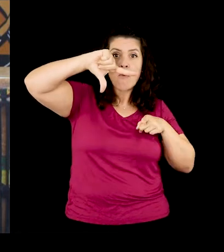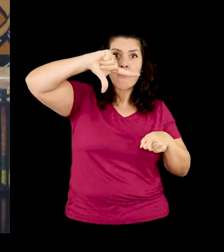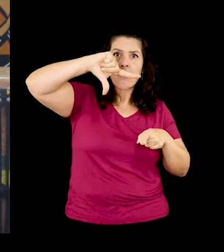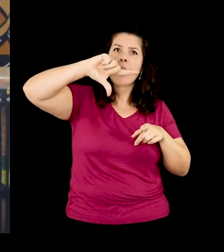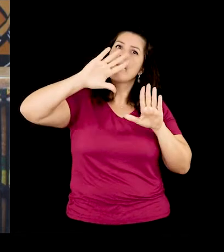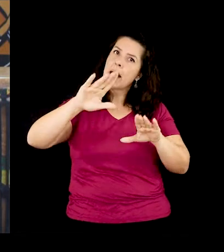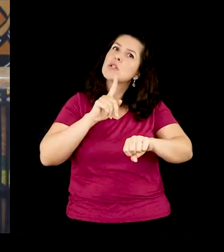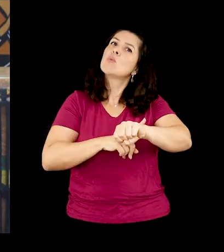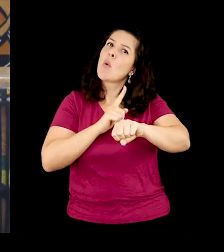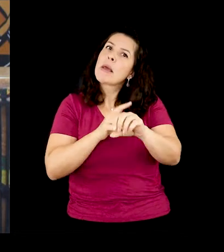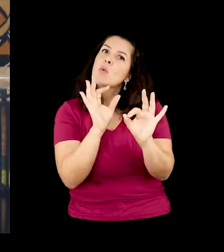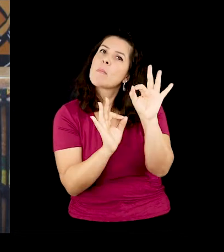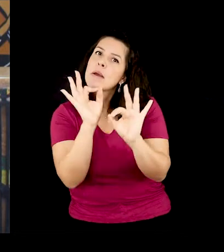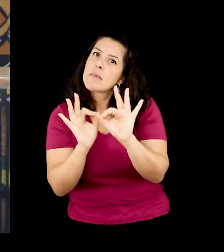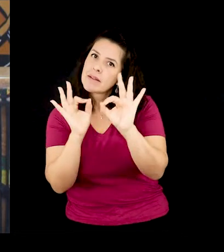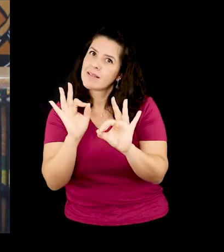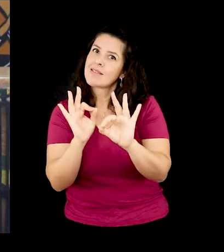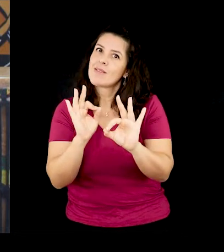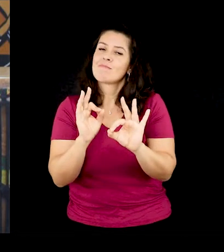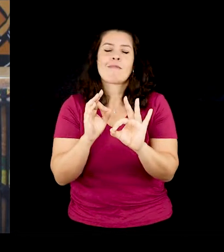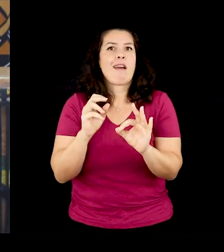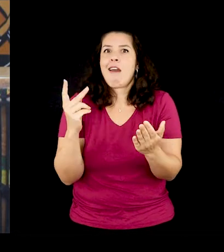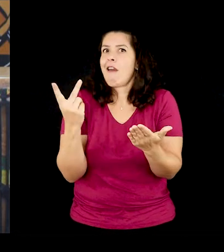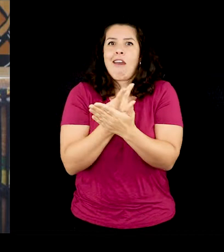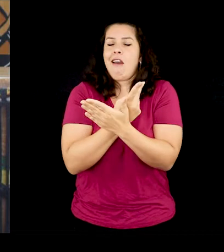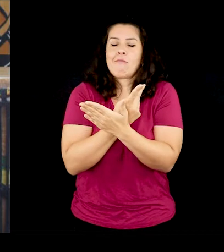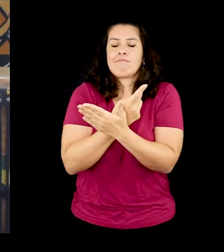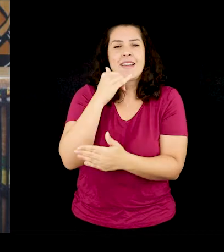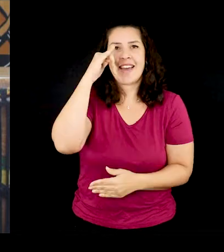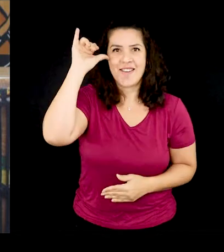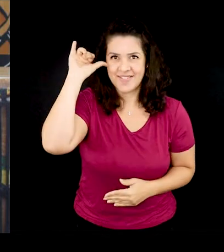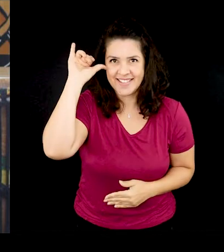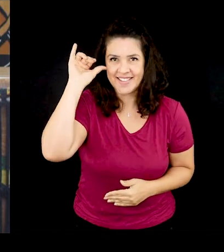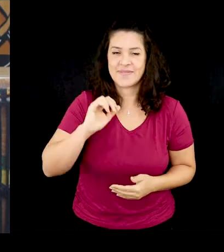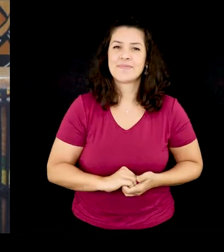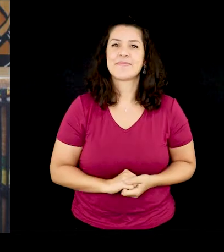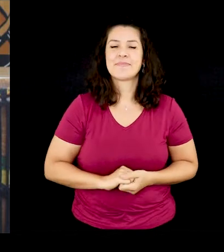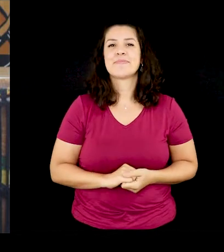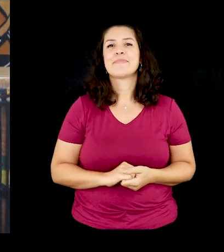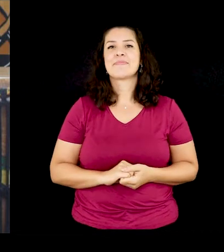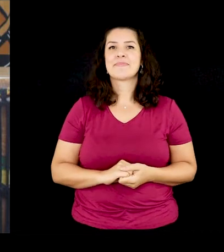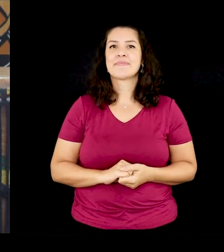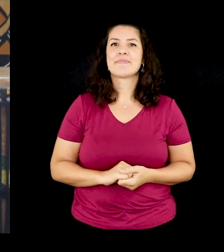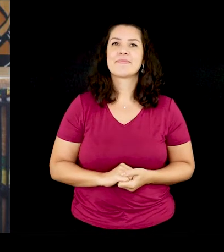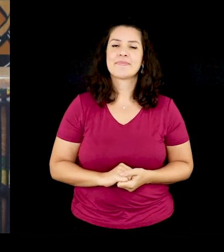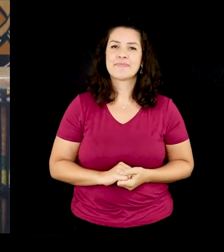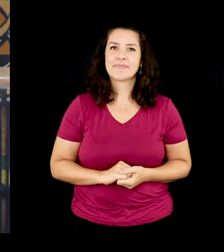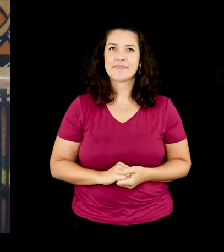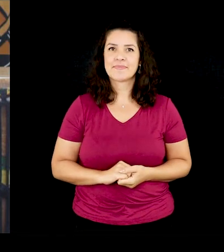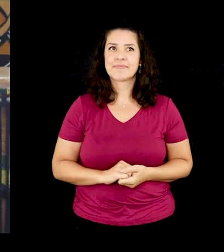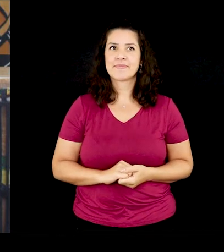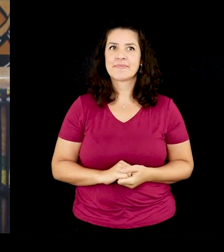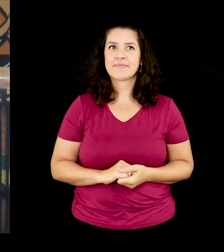furinhos na lateral, mas esse é legal a gente fazer na hora da montagem, para não errar a metragem do corte.